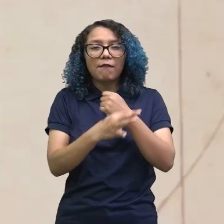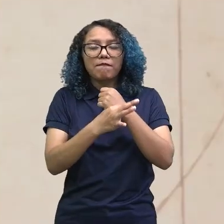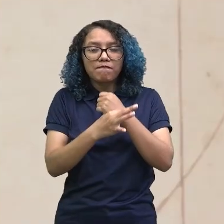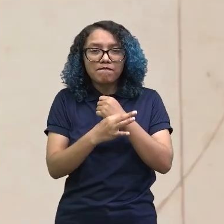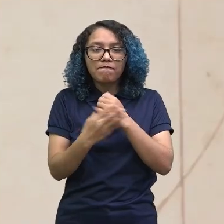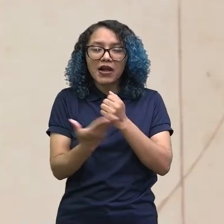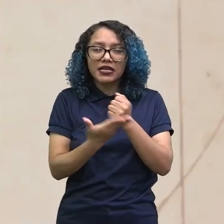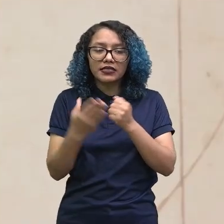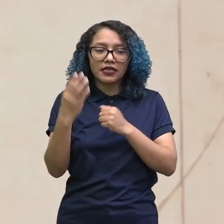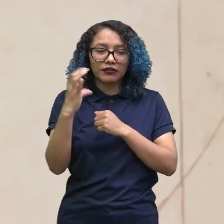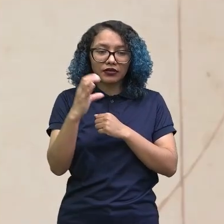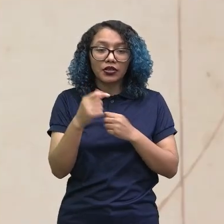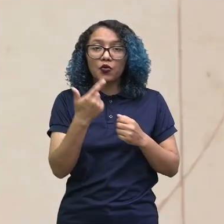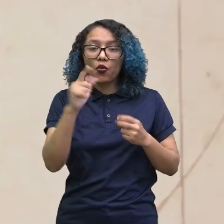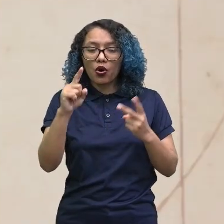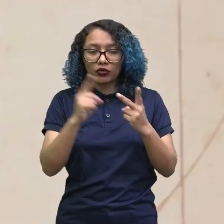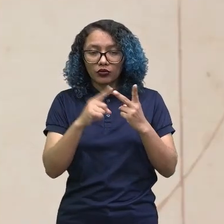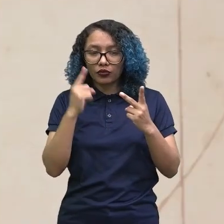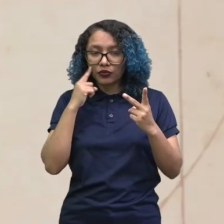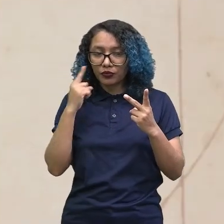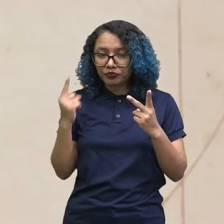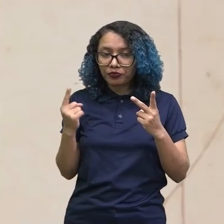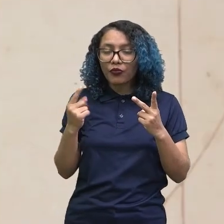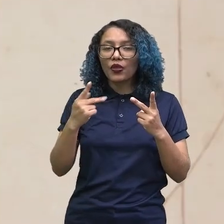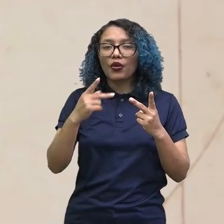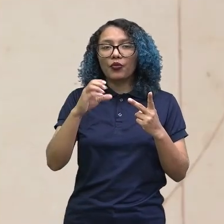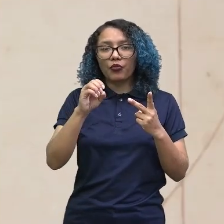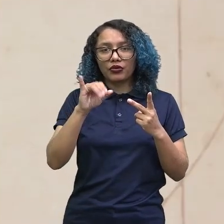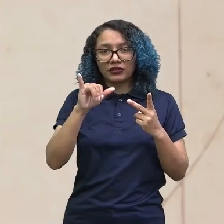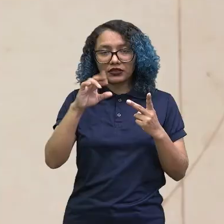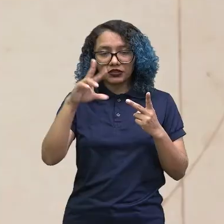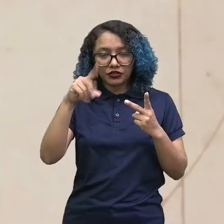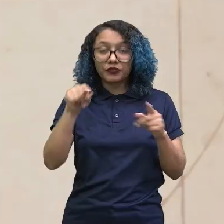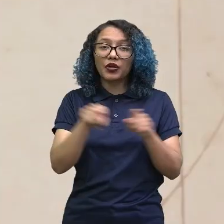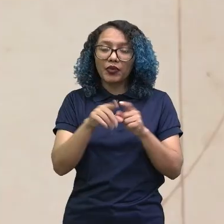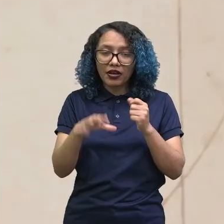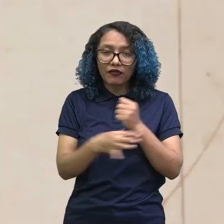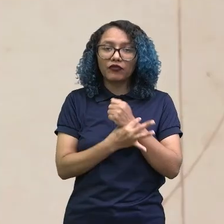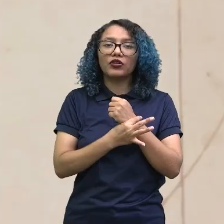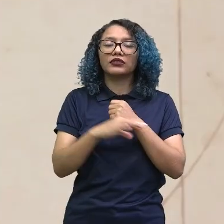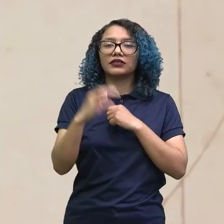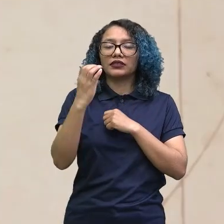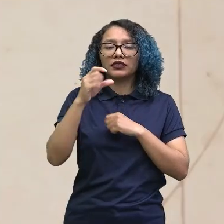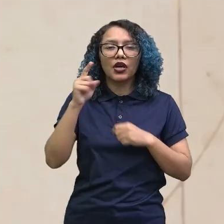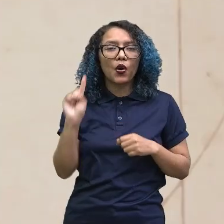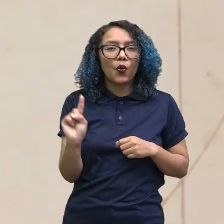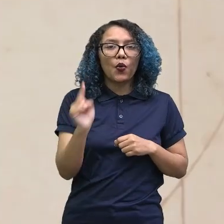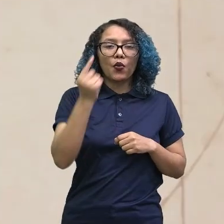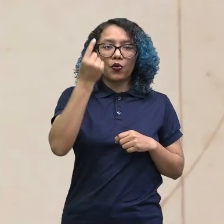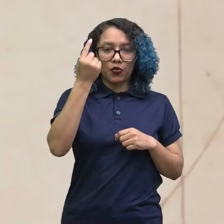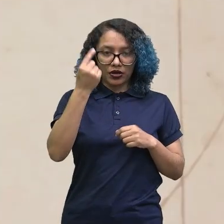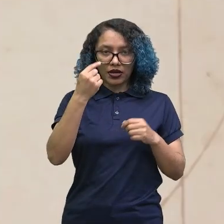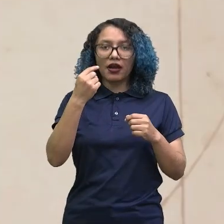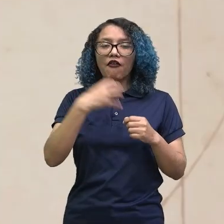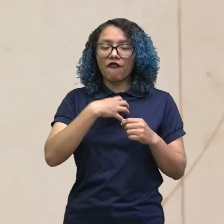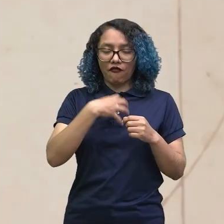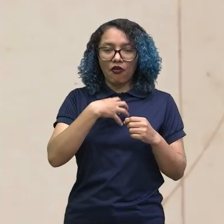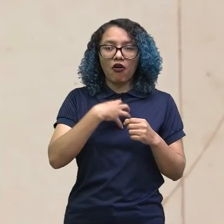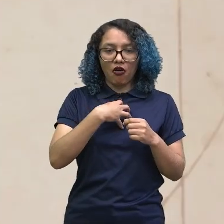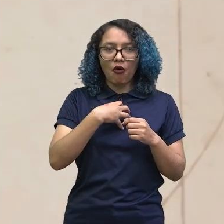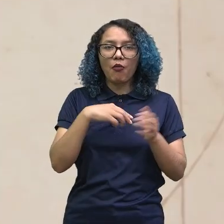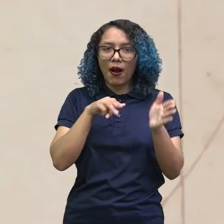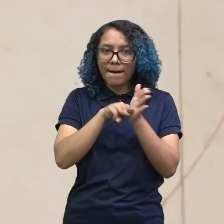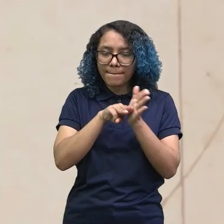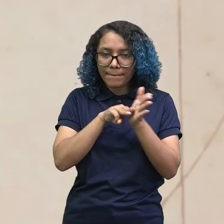justamente reforçar essa ideia, dizendo que a ciência é o único caminho metodológico que